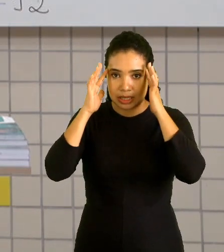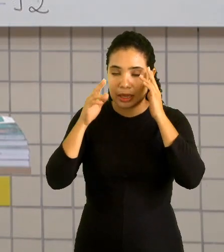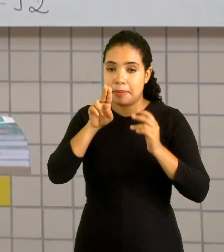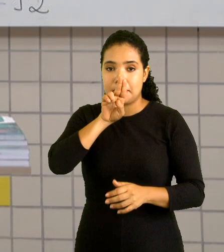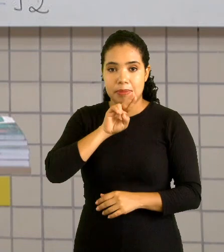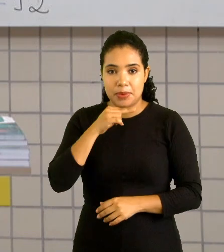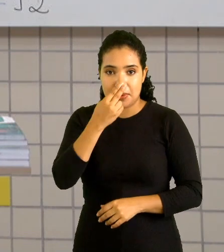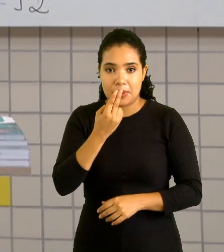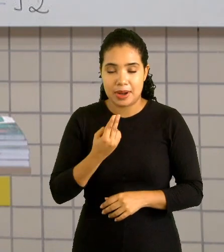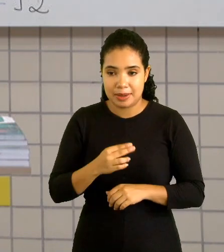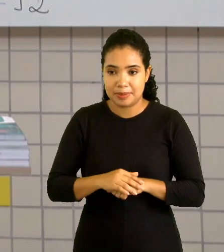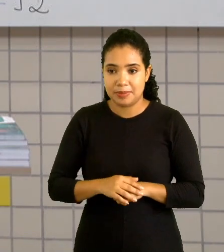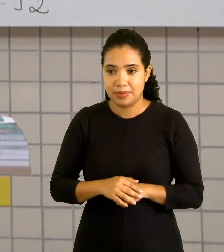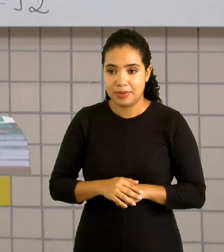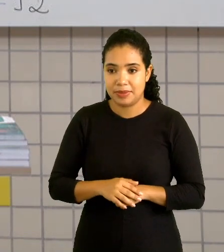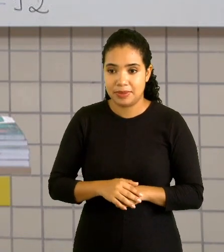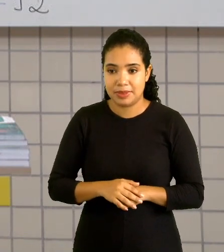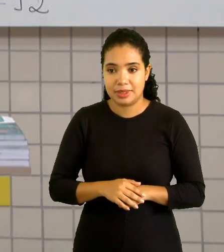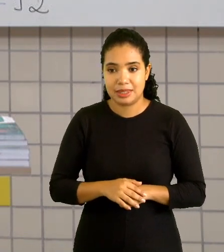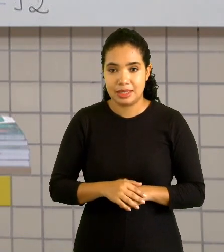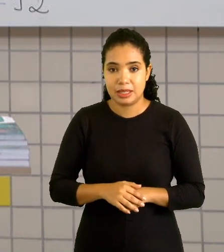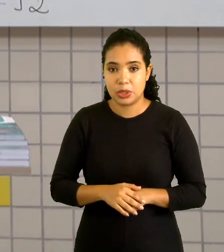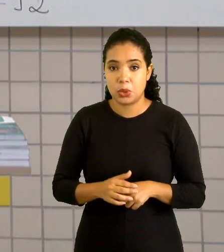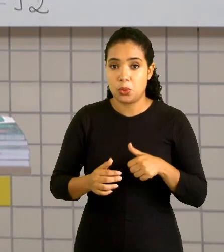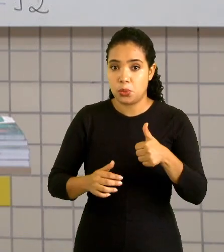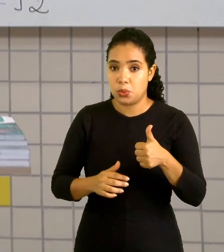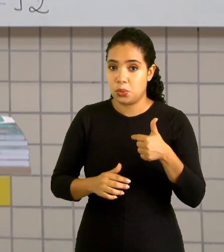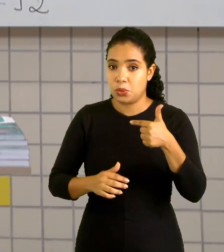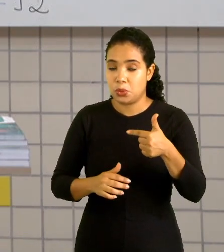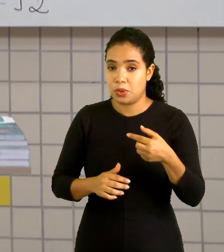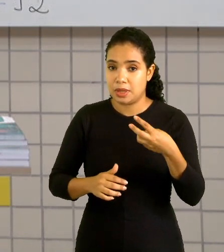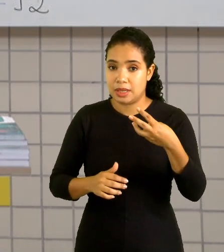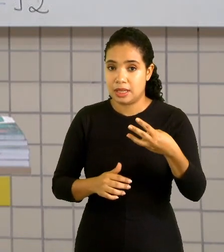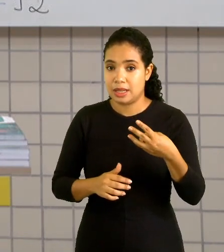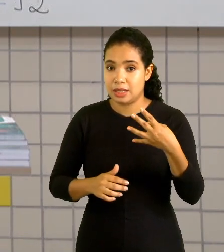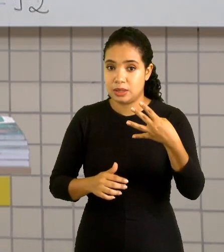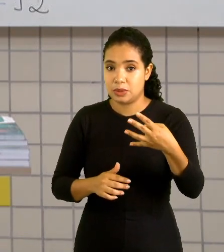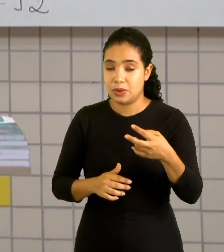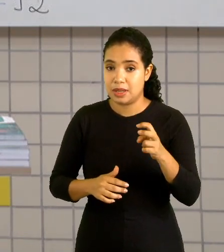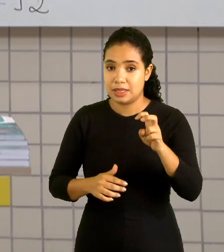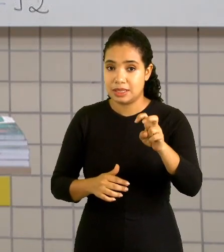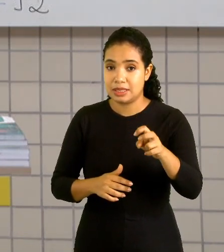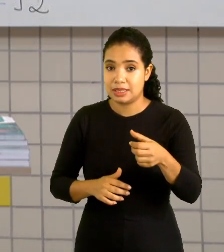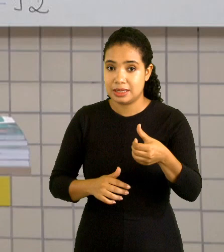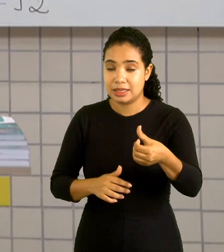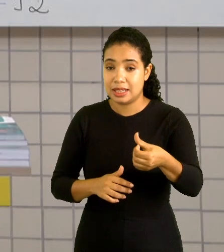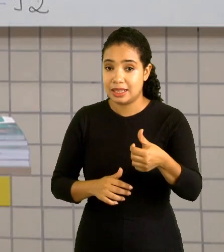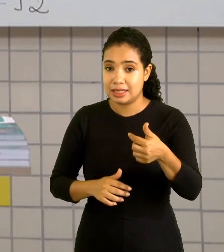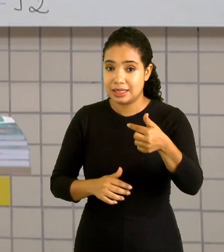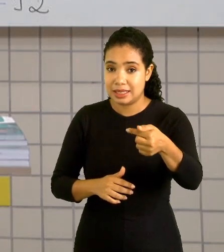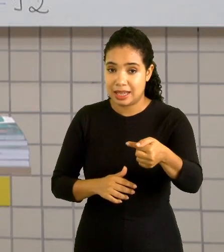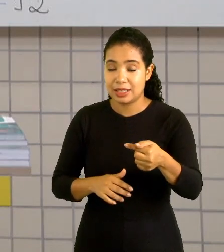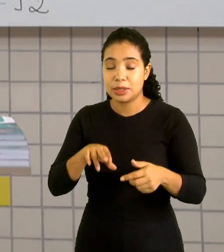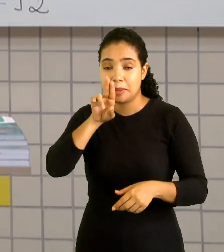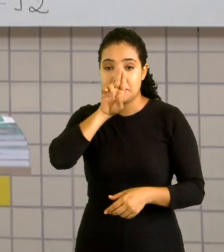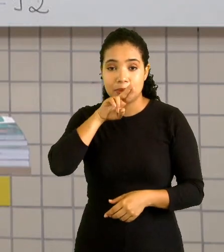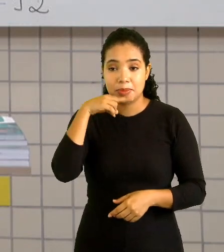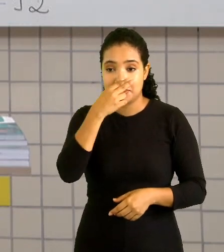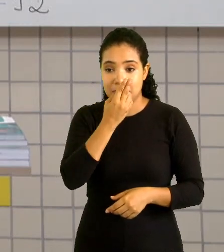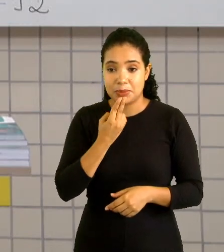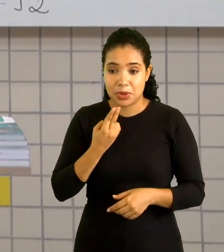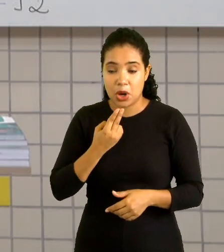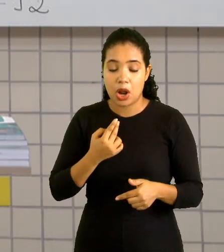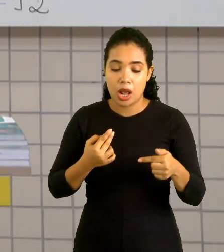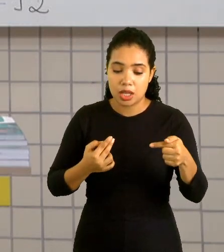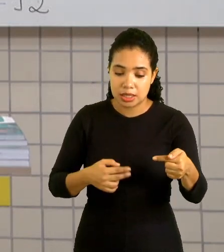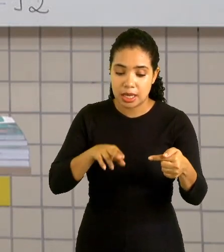picolés. 1, 2, 3, 4, 5, 6, 7. A Pepa tem aqui